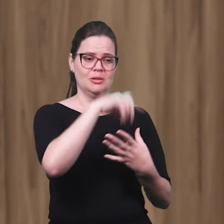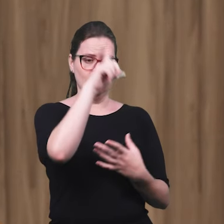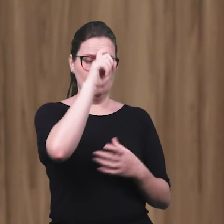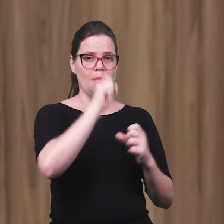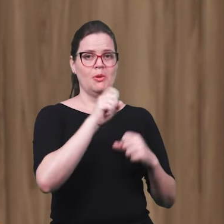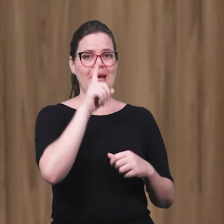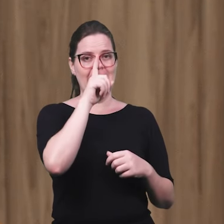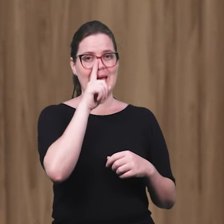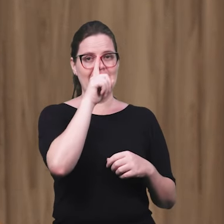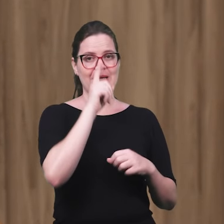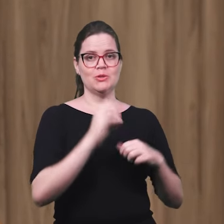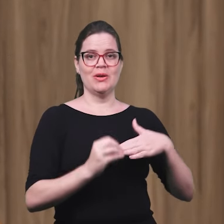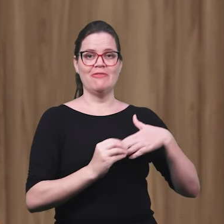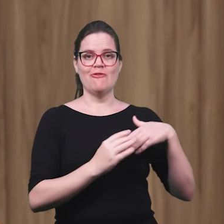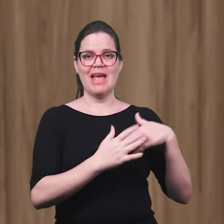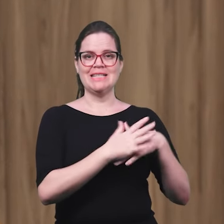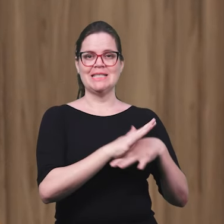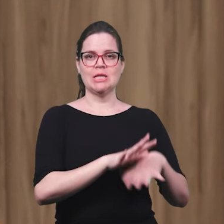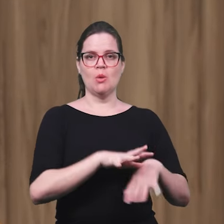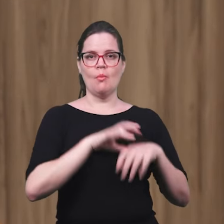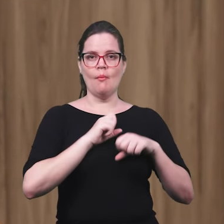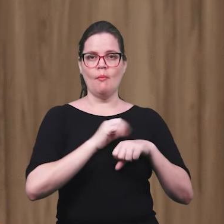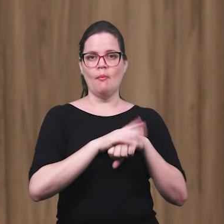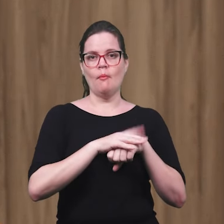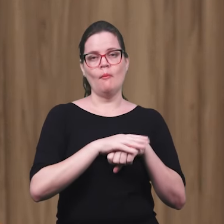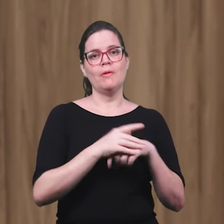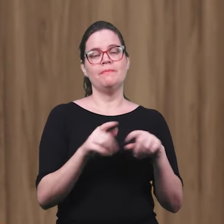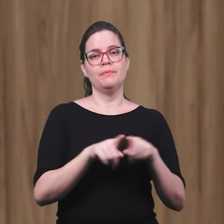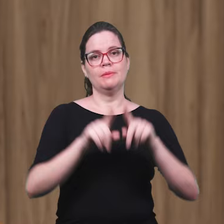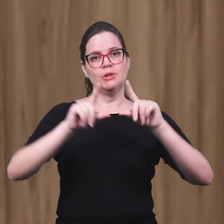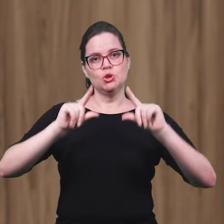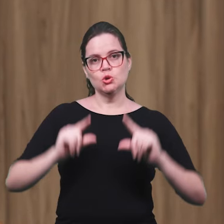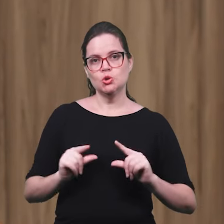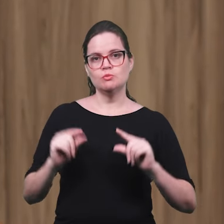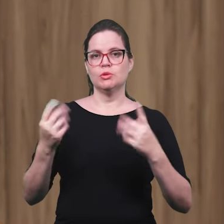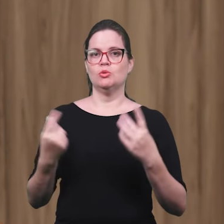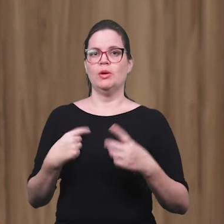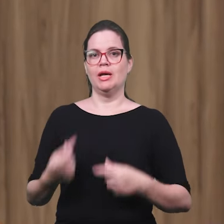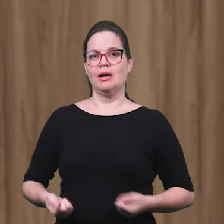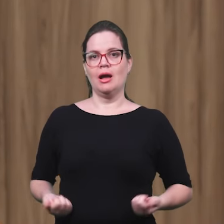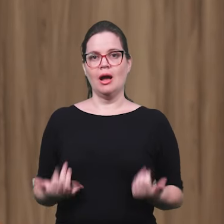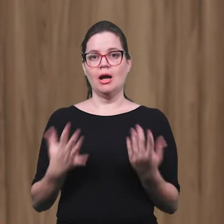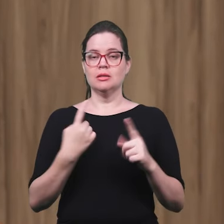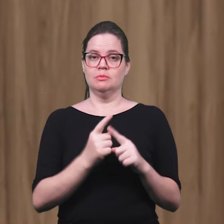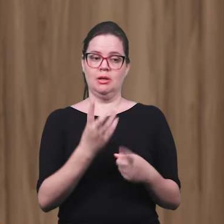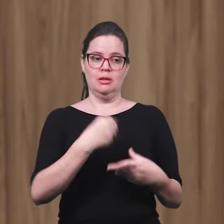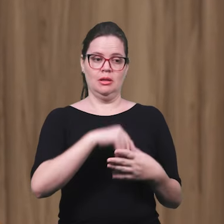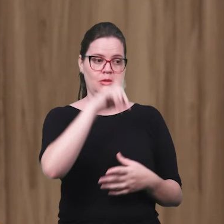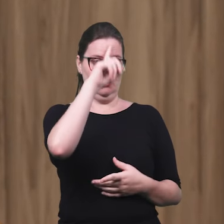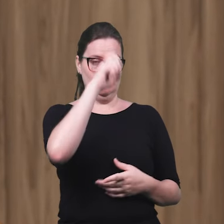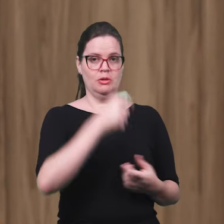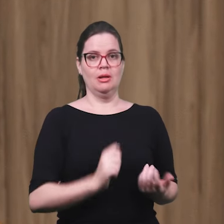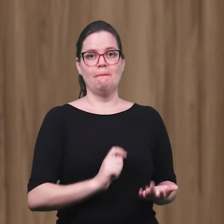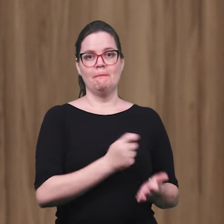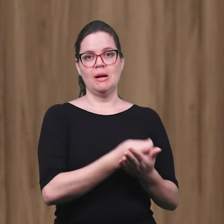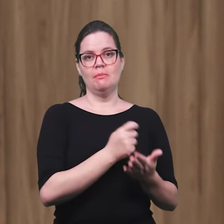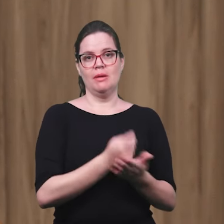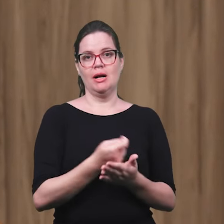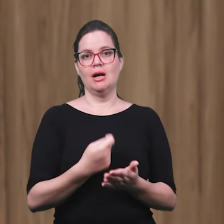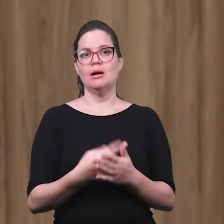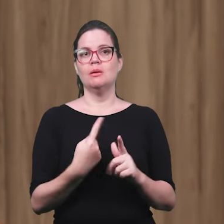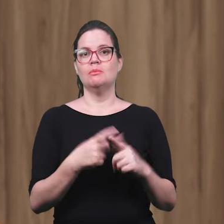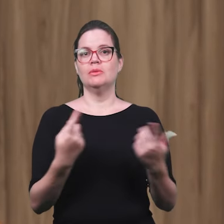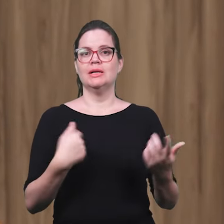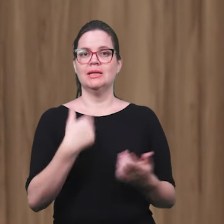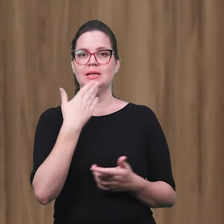grande risco de infecção hospitalar, para reduzir o custo da família também, porque manter um idoso dentro do hospital existe um custo, né,